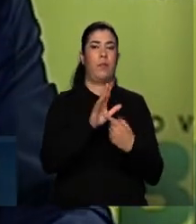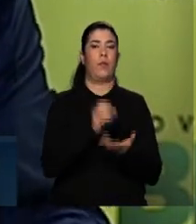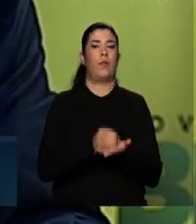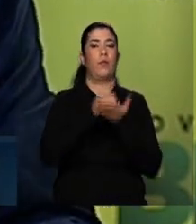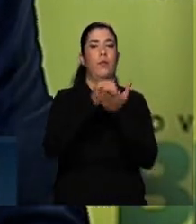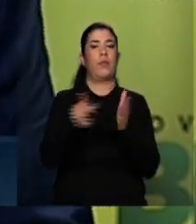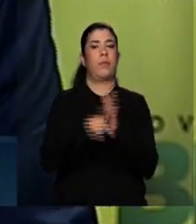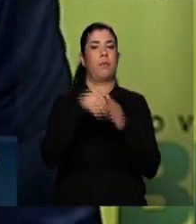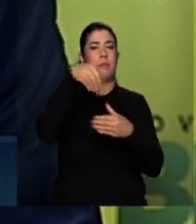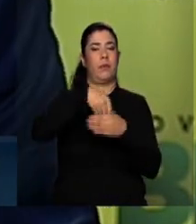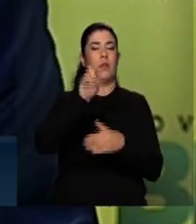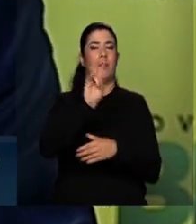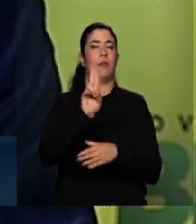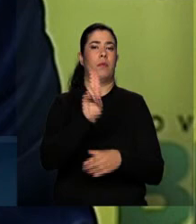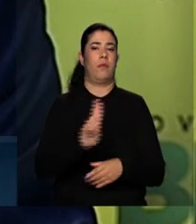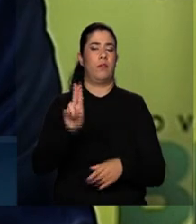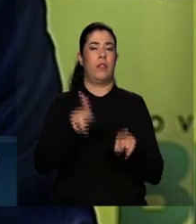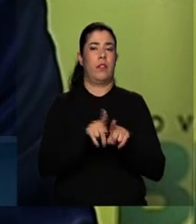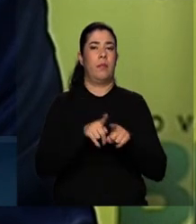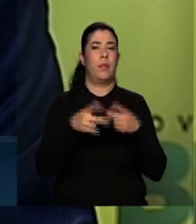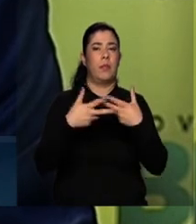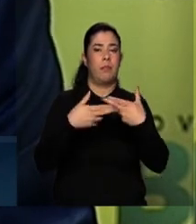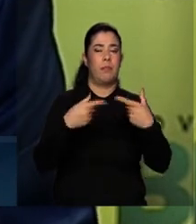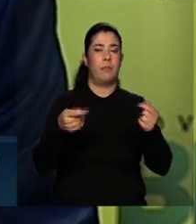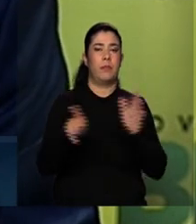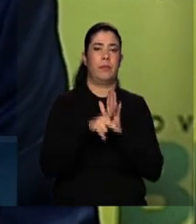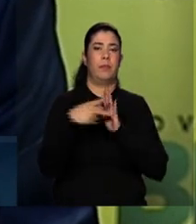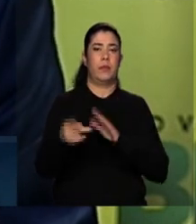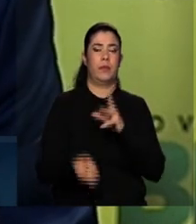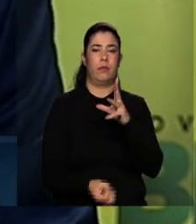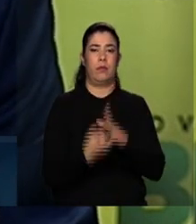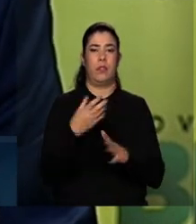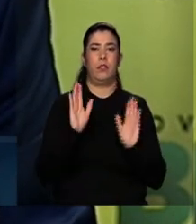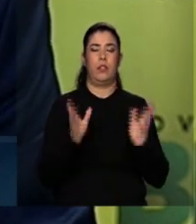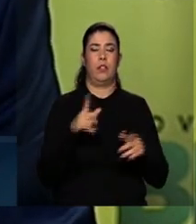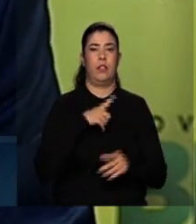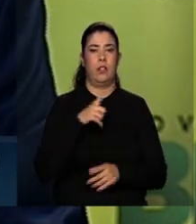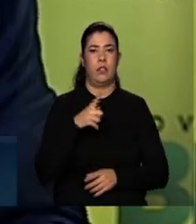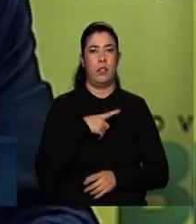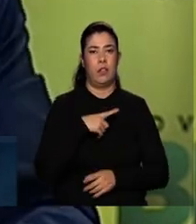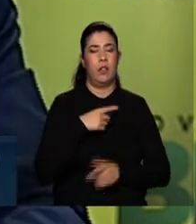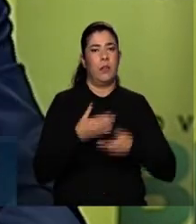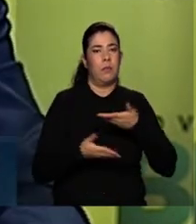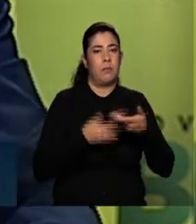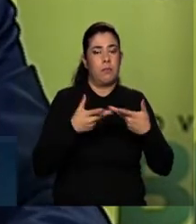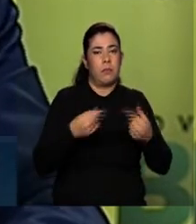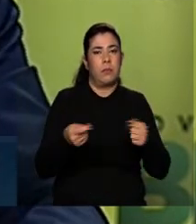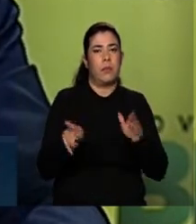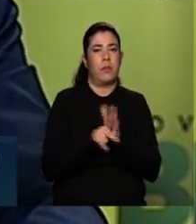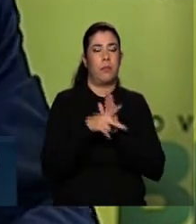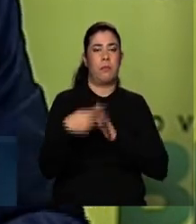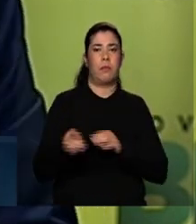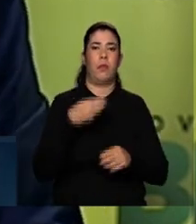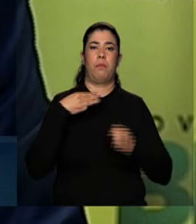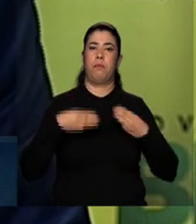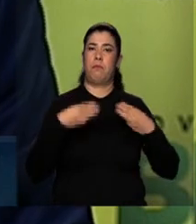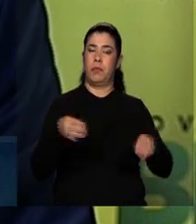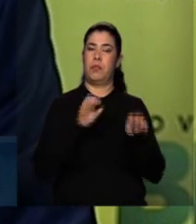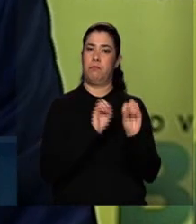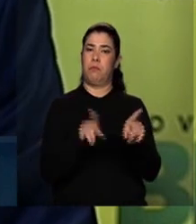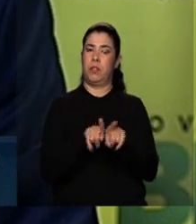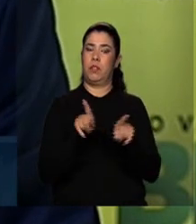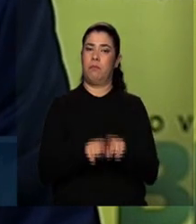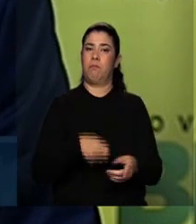na própria instituição. E a gente também tem mecanismos instituídos hoje com muita eficiência pelo Ministério da Educação, que